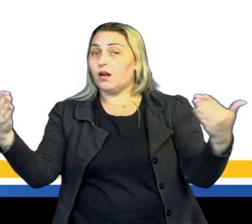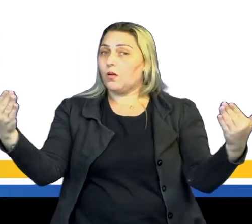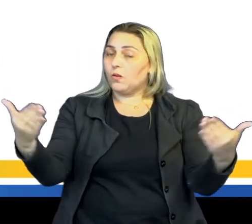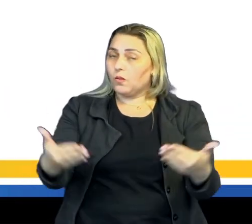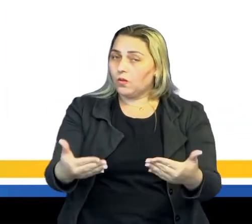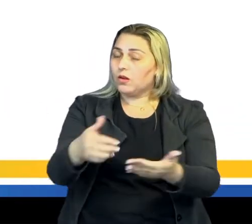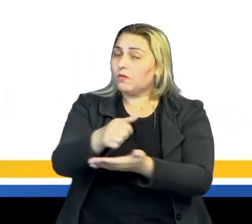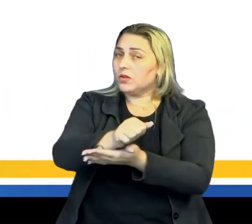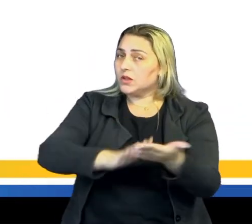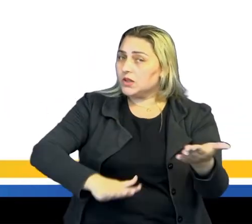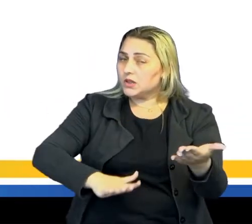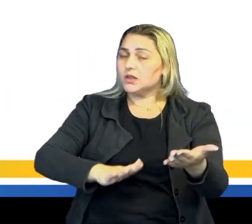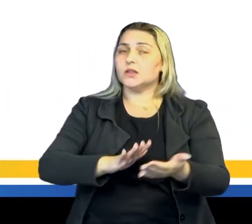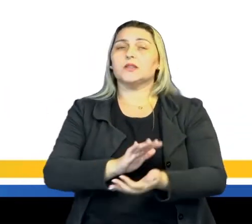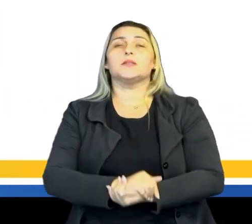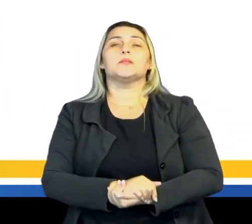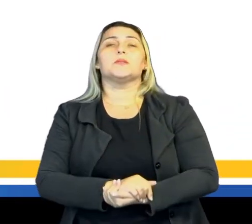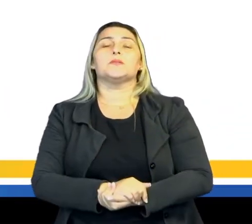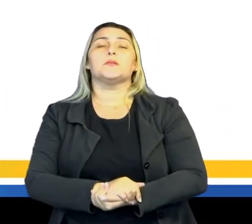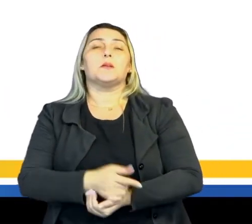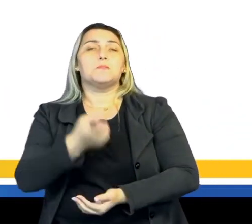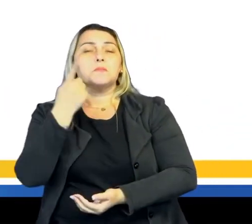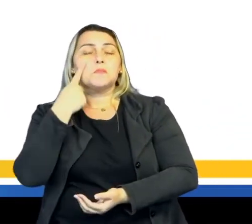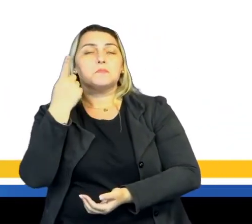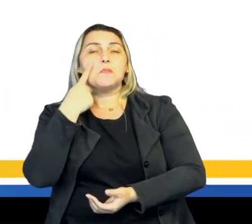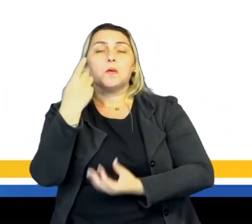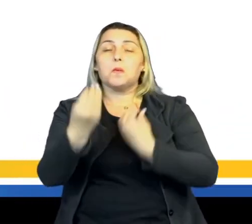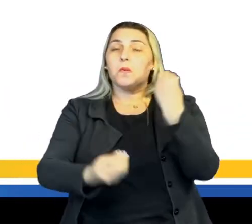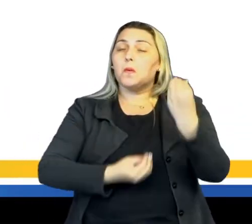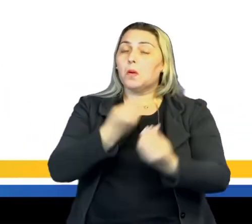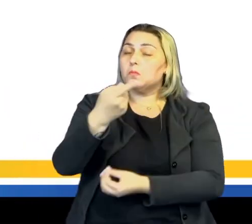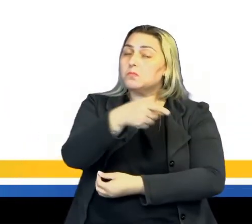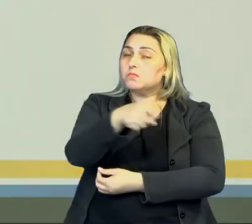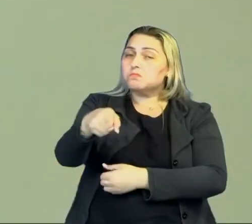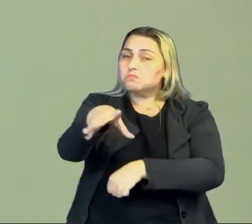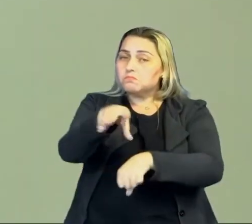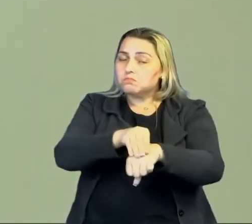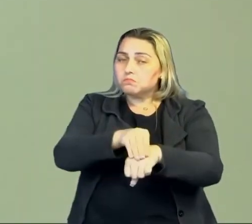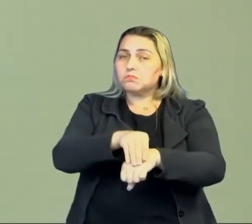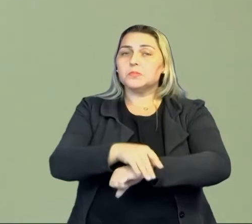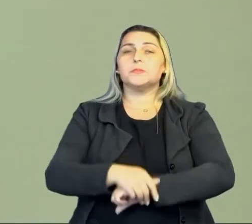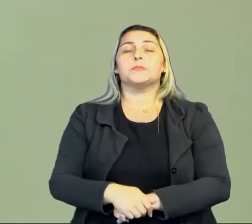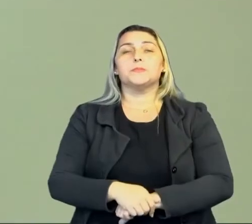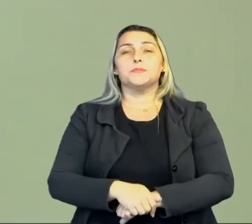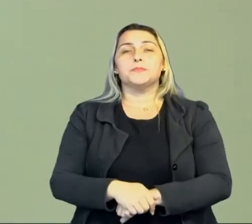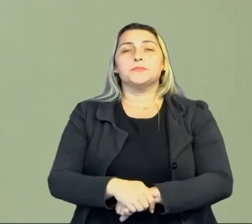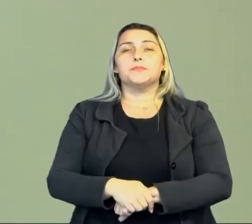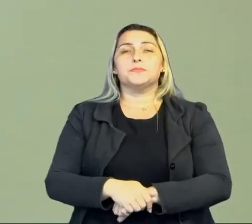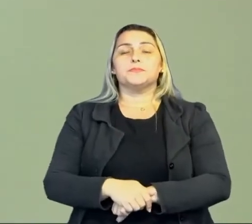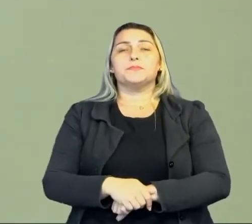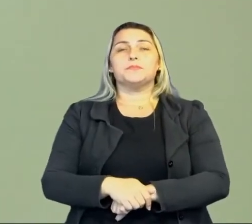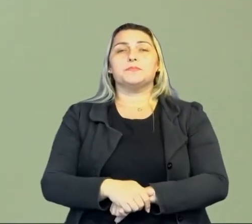Agora, vamos exercitar? Vamos ver aí como é que estão os seus conhecimentos?